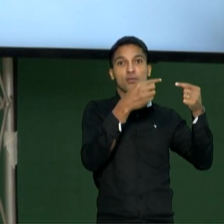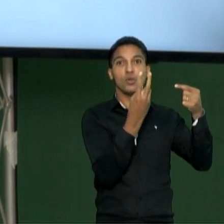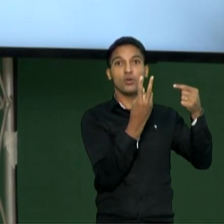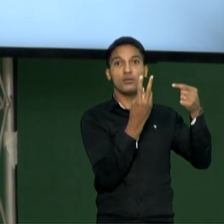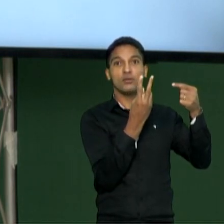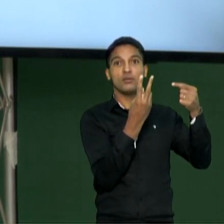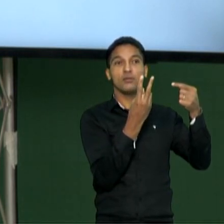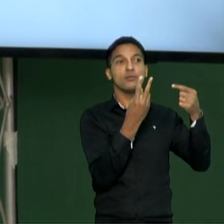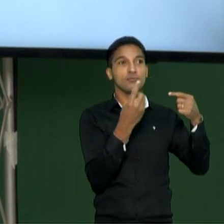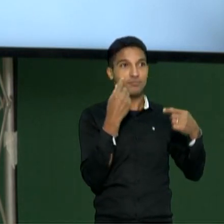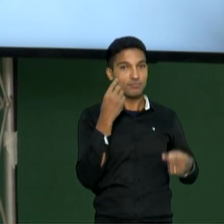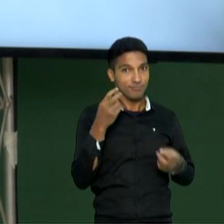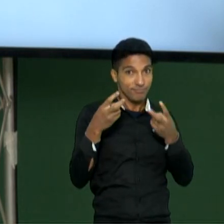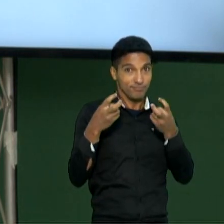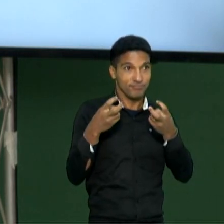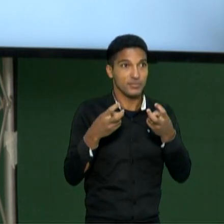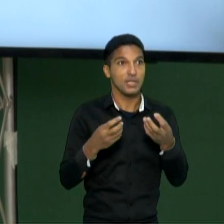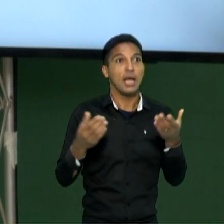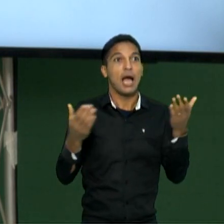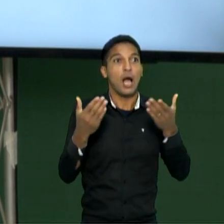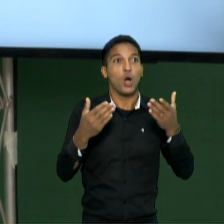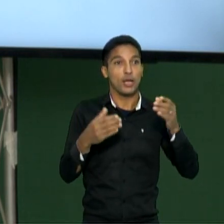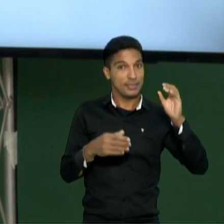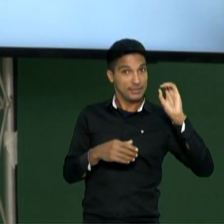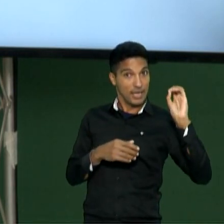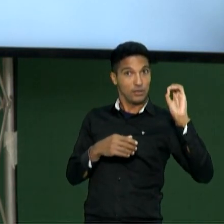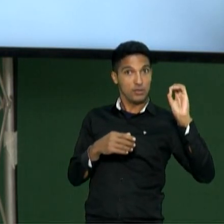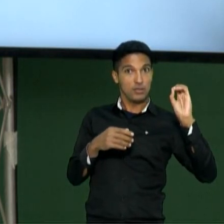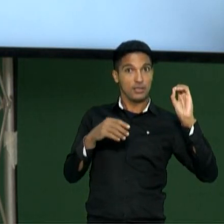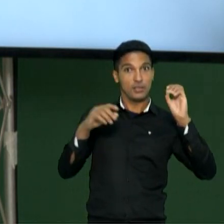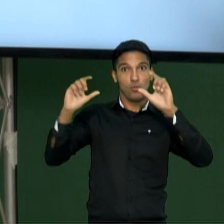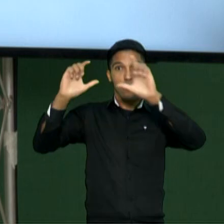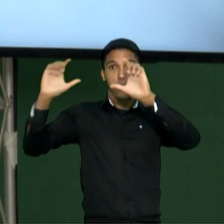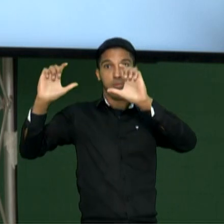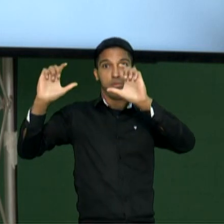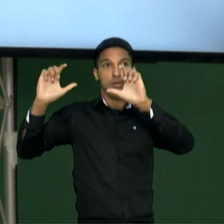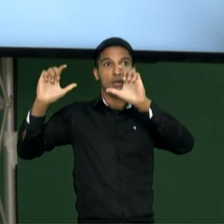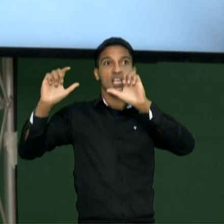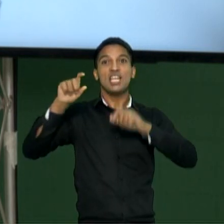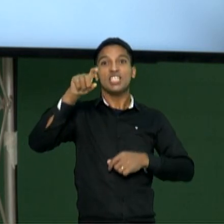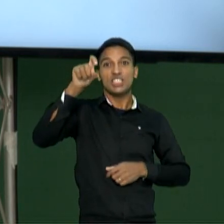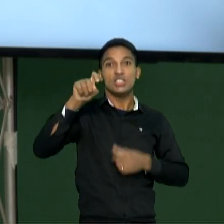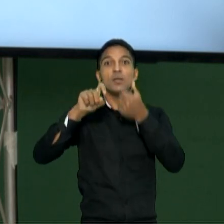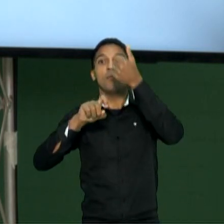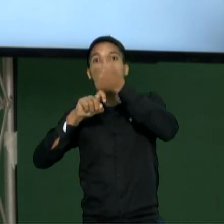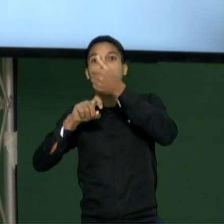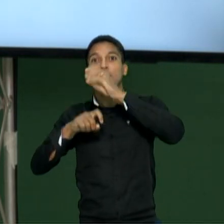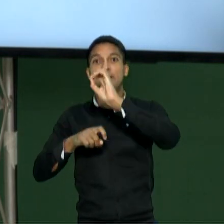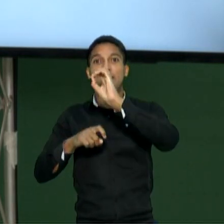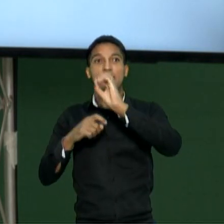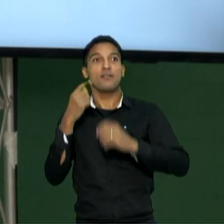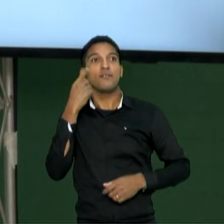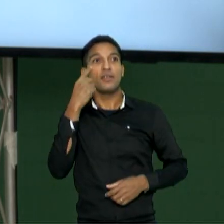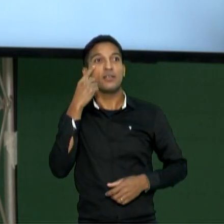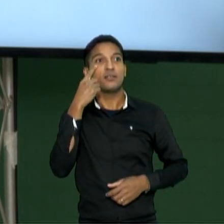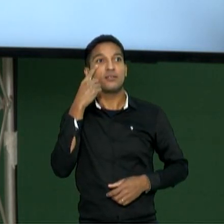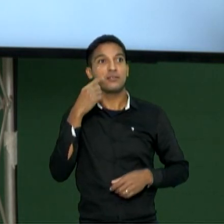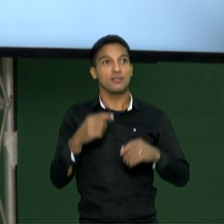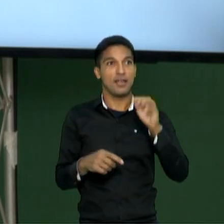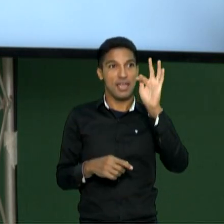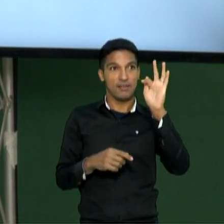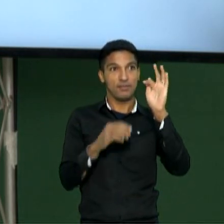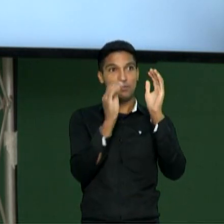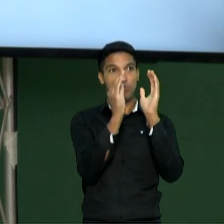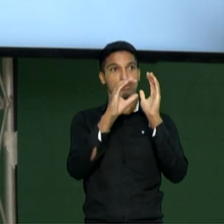tabela. Trocando agora o x por 0, olha o que acontece. F de 0 igual a 0 menos 1. Só troquei o x por